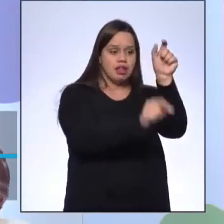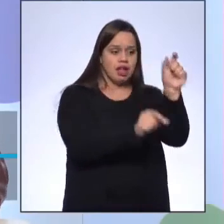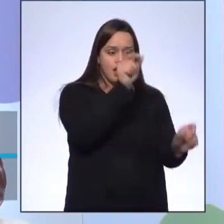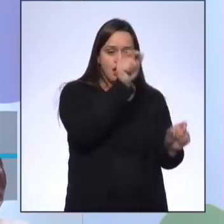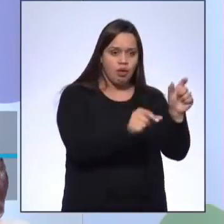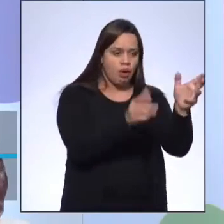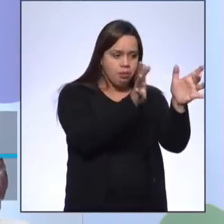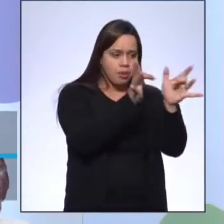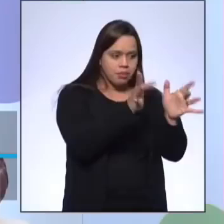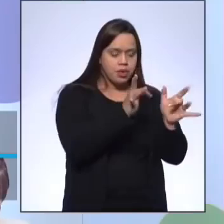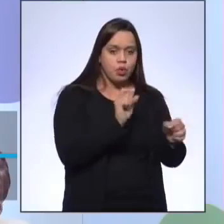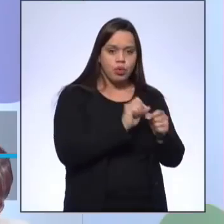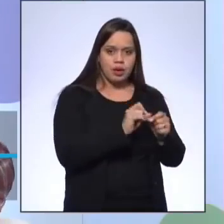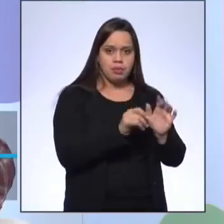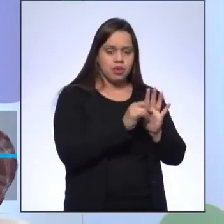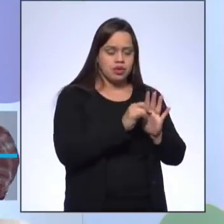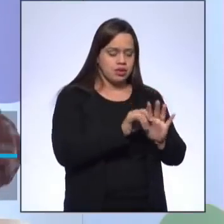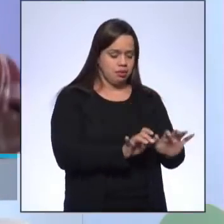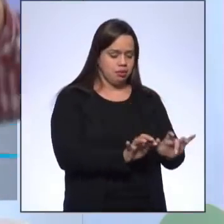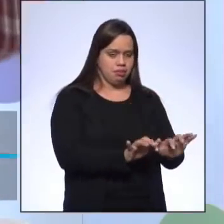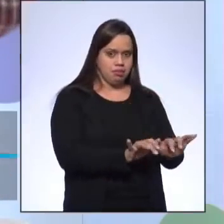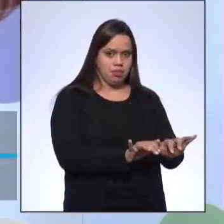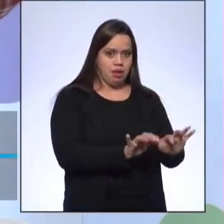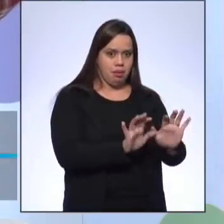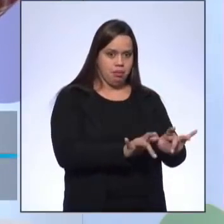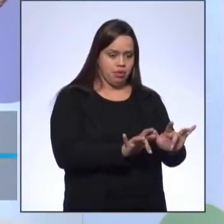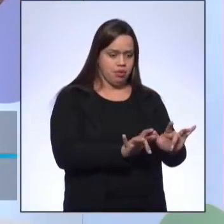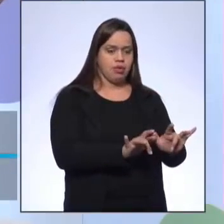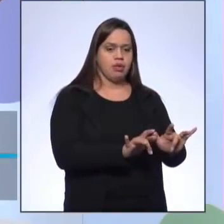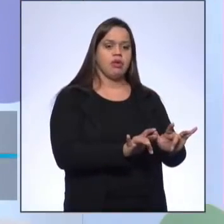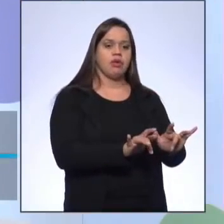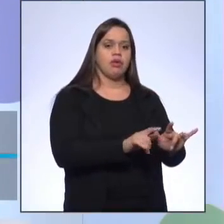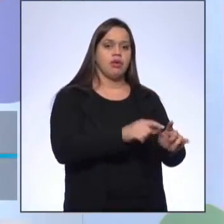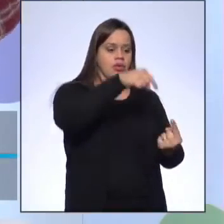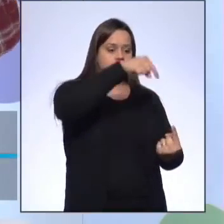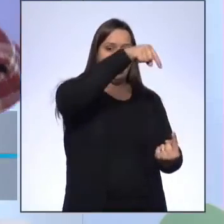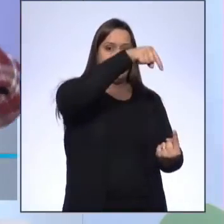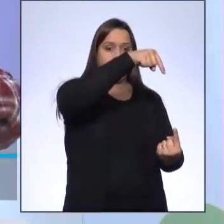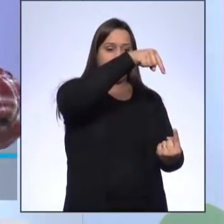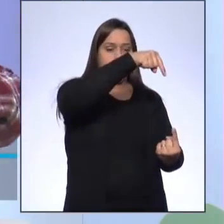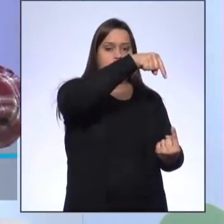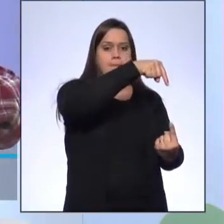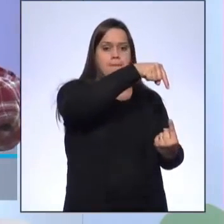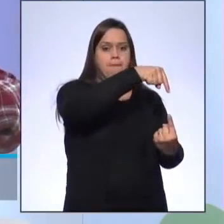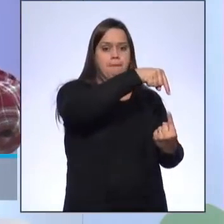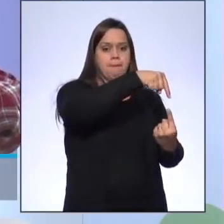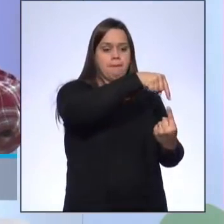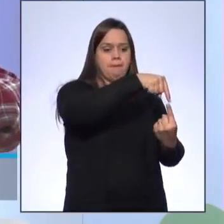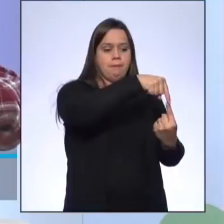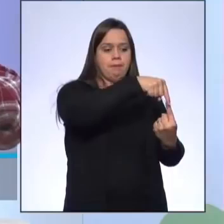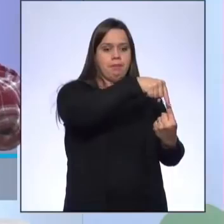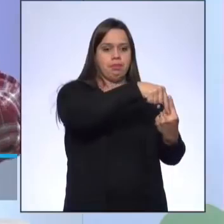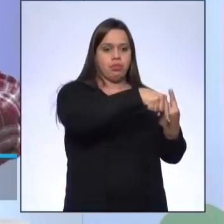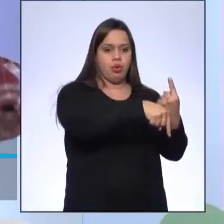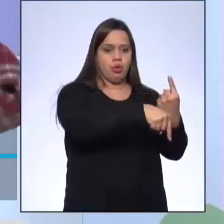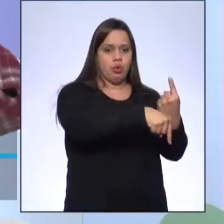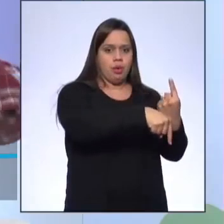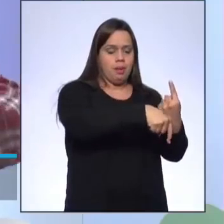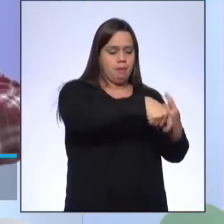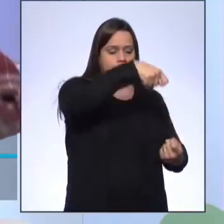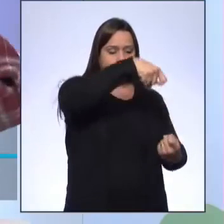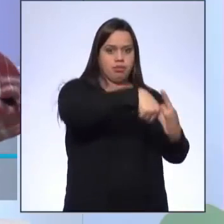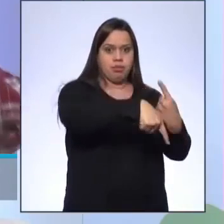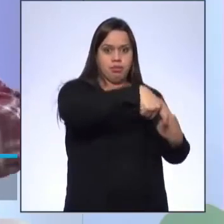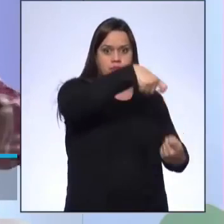Quando você aperta a teclinha lá do cravo, descem, né, uns pinçadores como de metal, né, como se fossem pinças